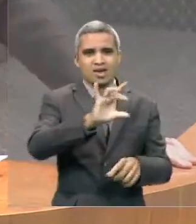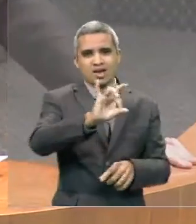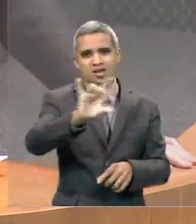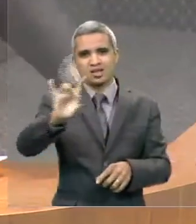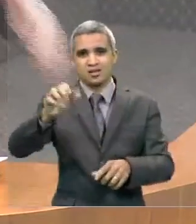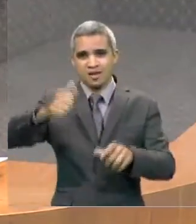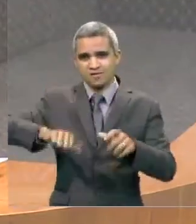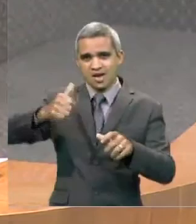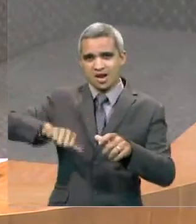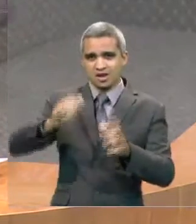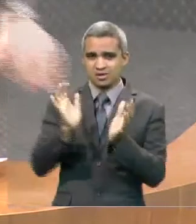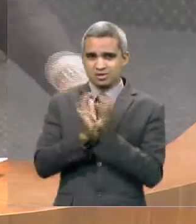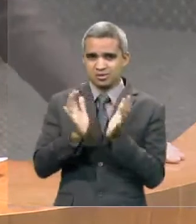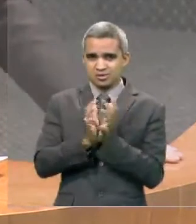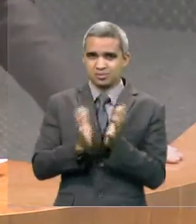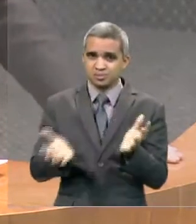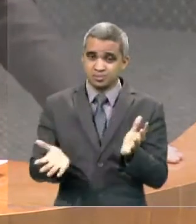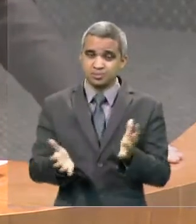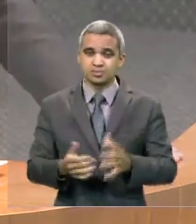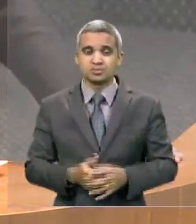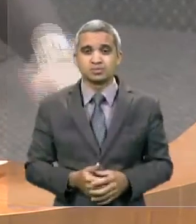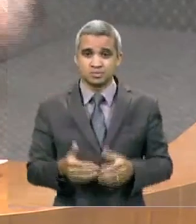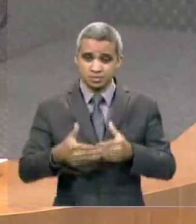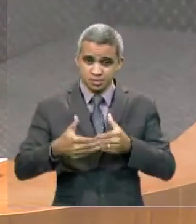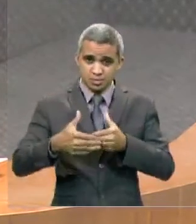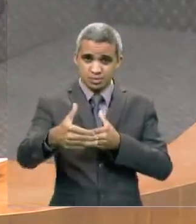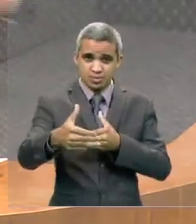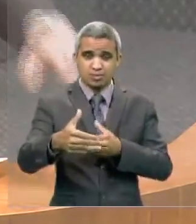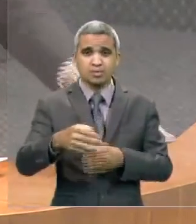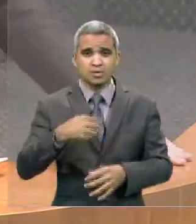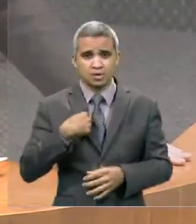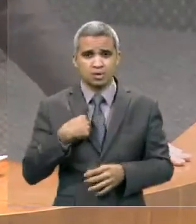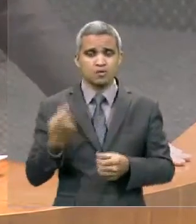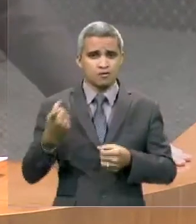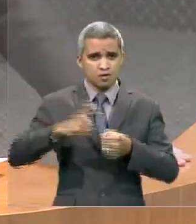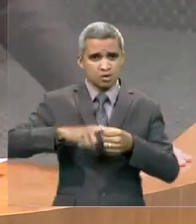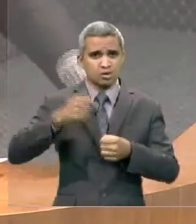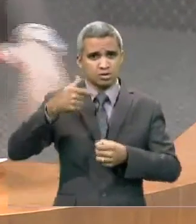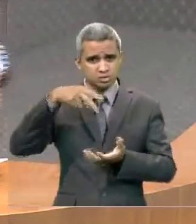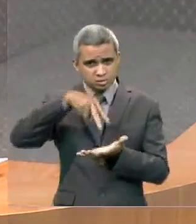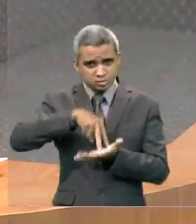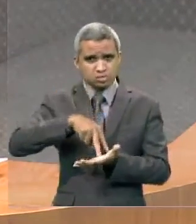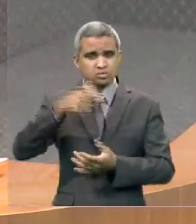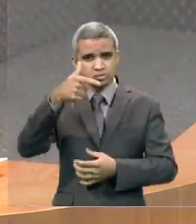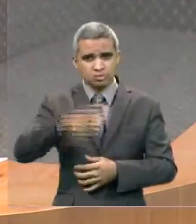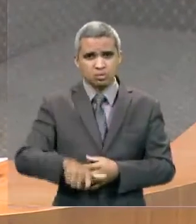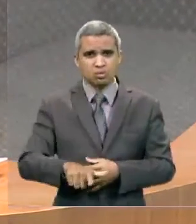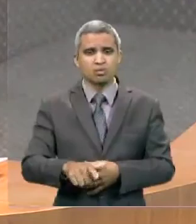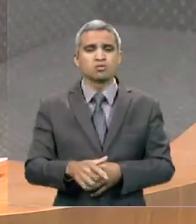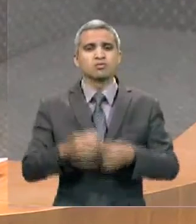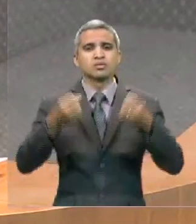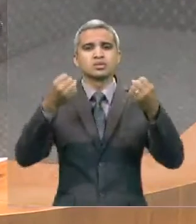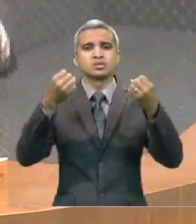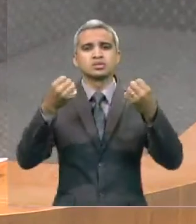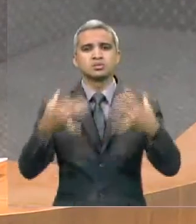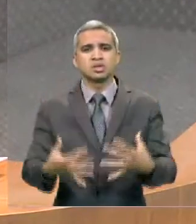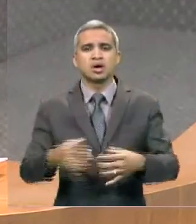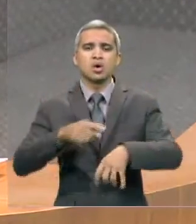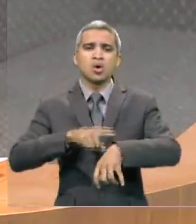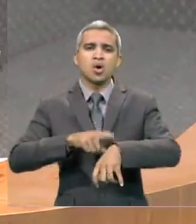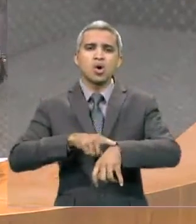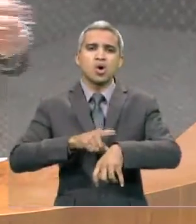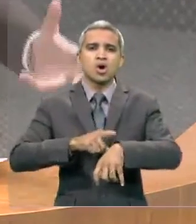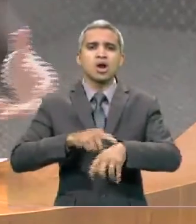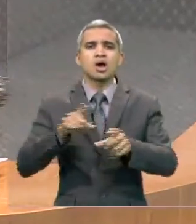fazer. Então, em breve, eu vou retornar a esta tribuna mais uma vez para dizer o horário e